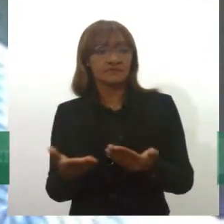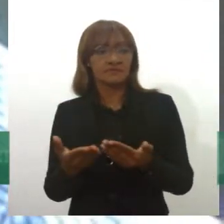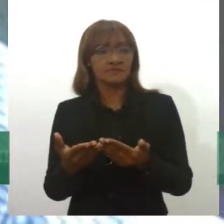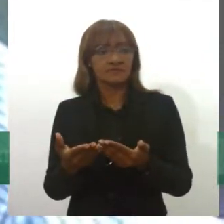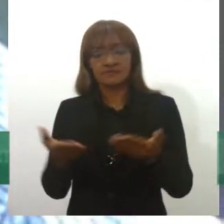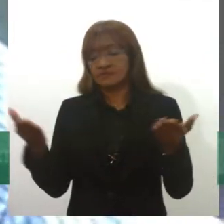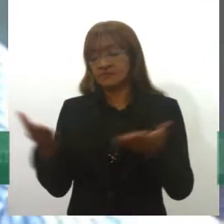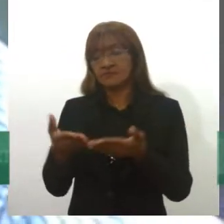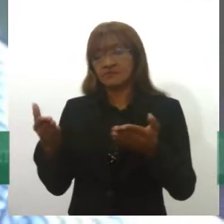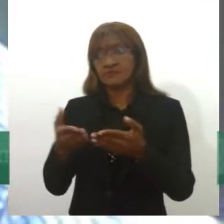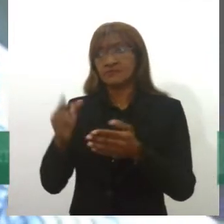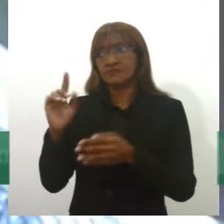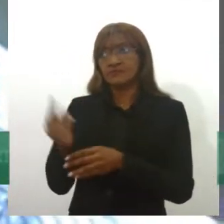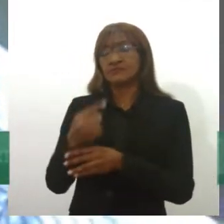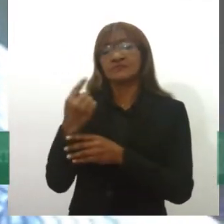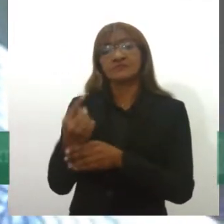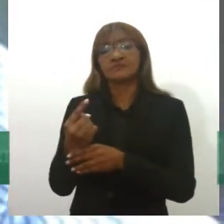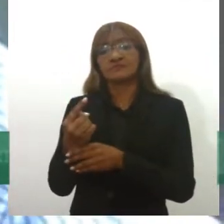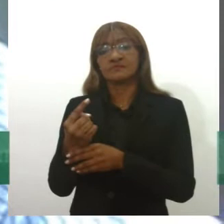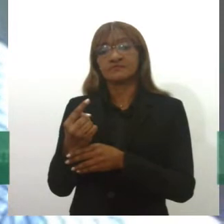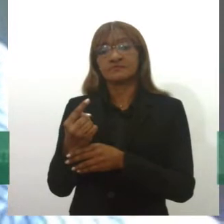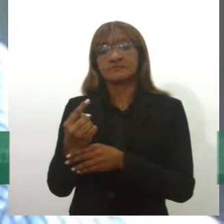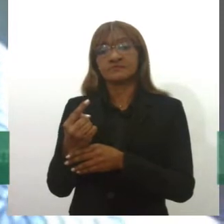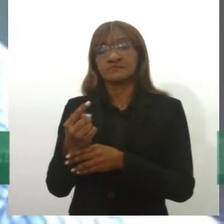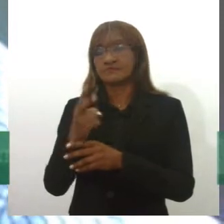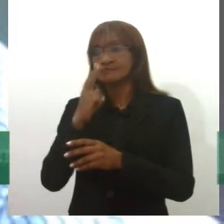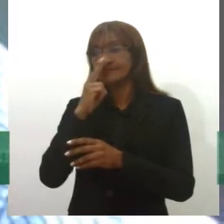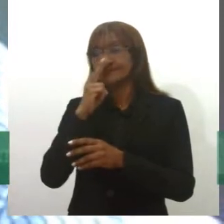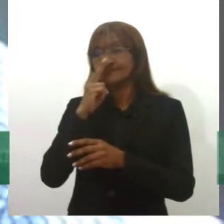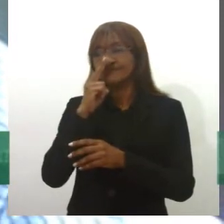essa alíquota única que vai ser o grande desafio.